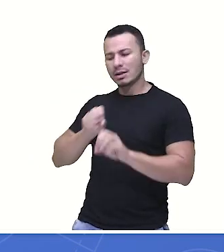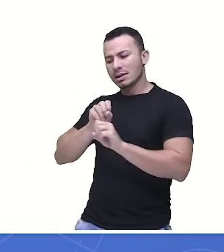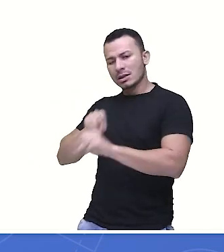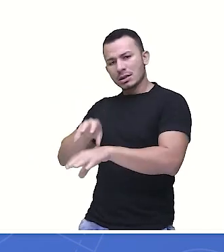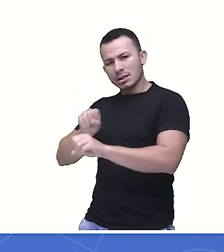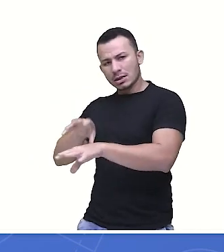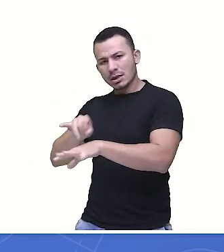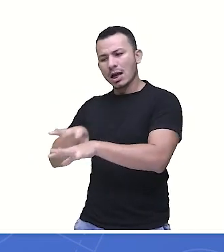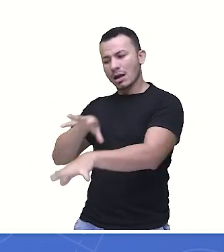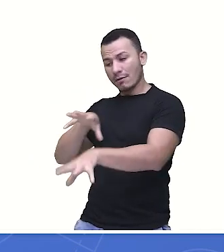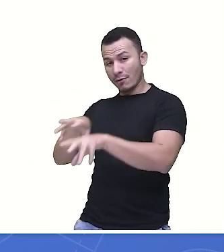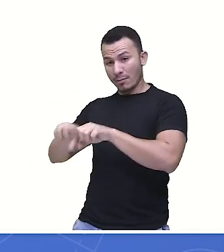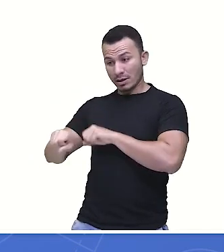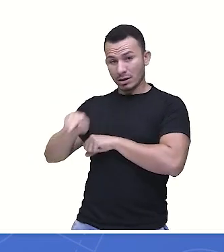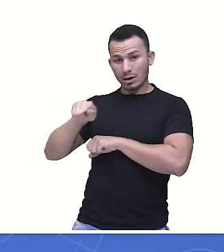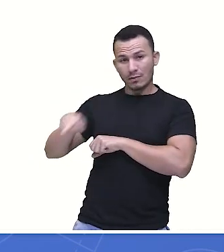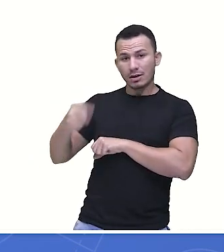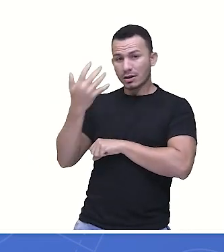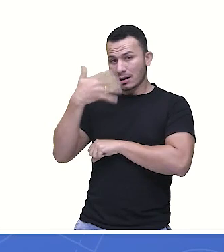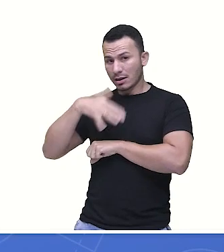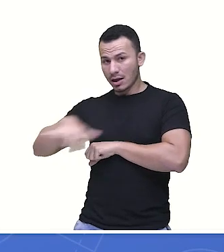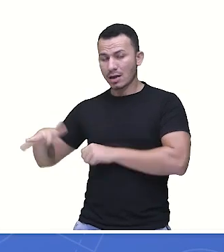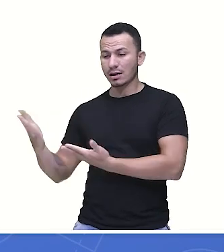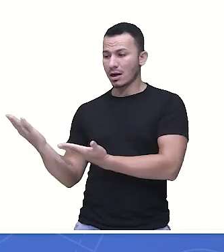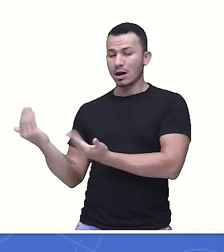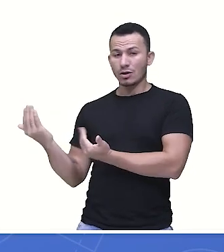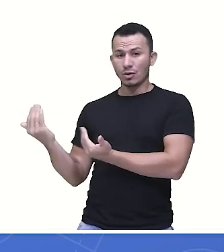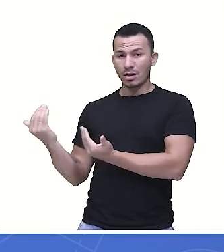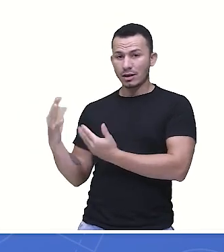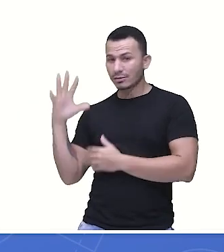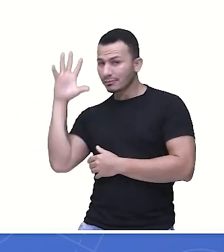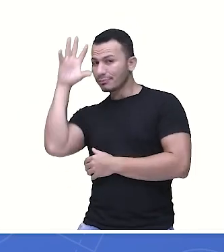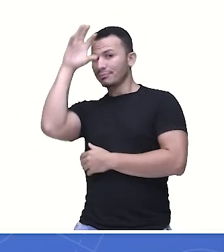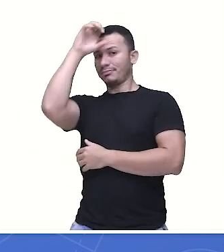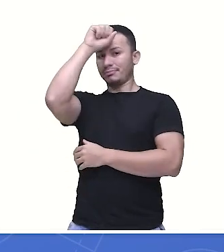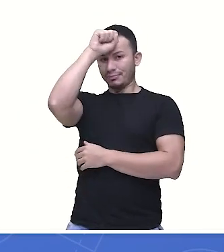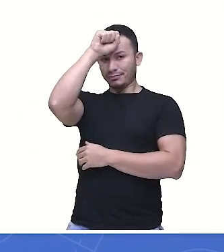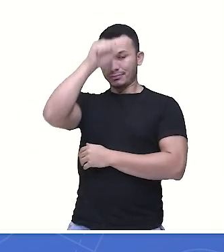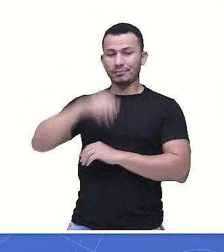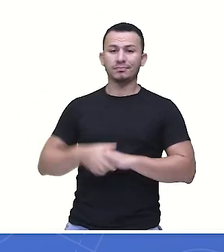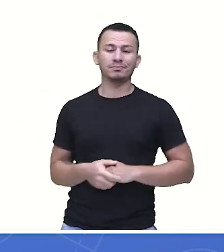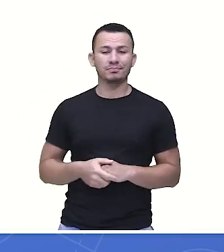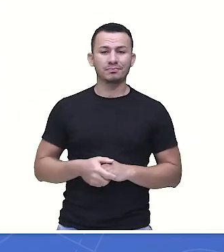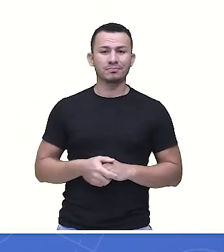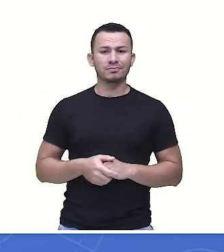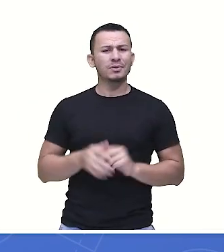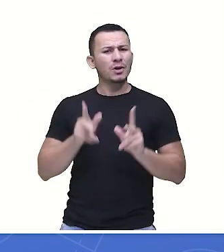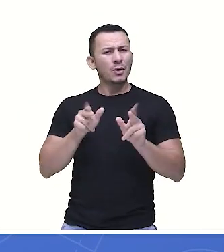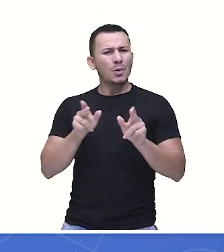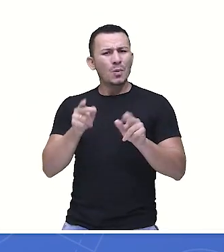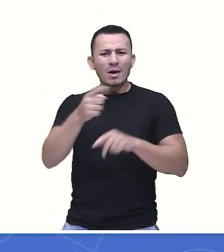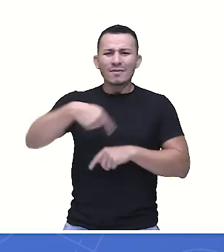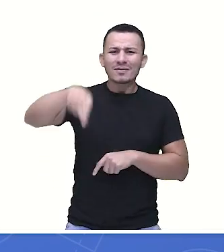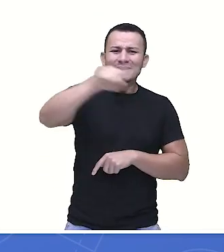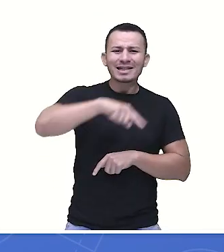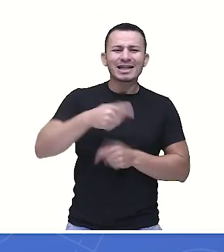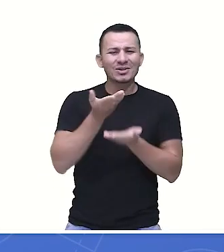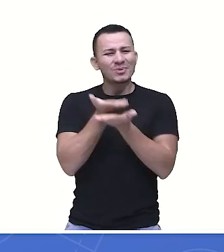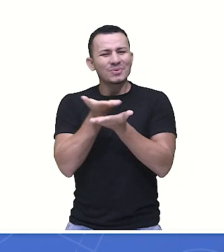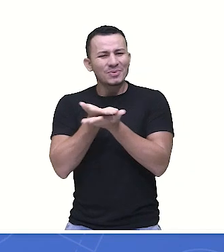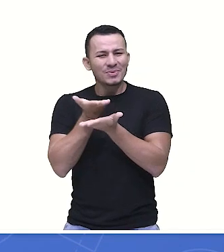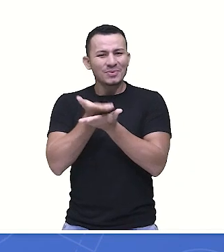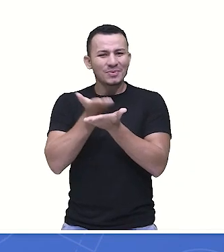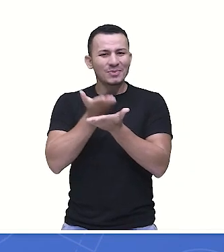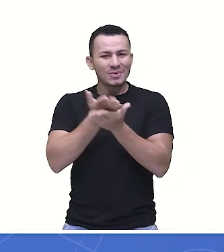a educação de crianças e adolescentes. O que vocês fazem aqui na nossa escola, não é isso? O que mais?